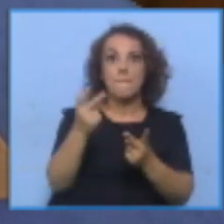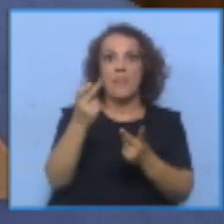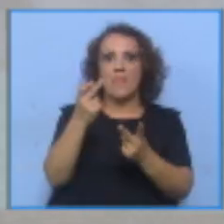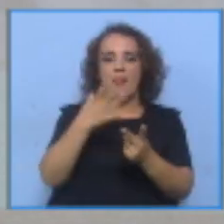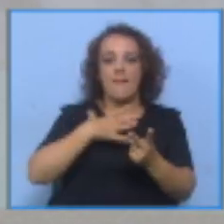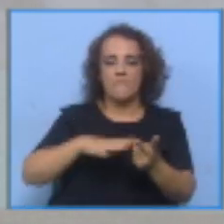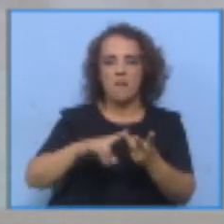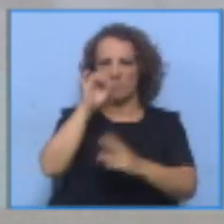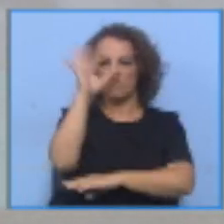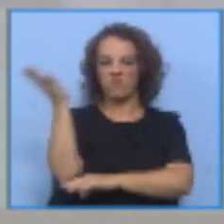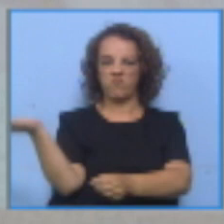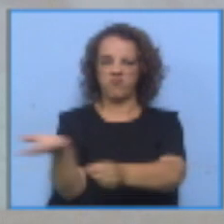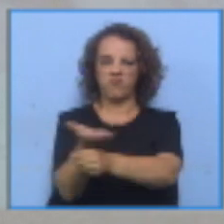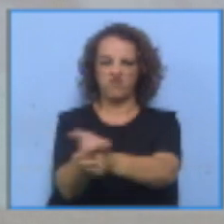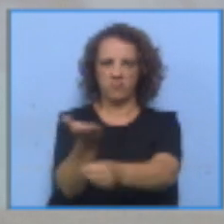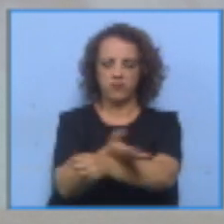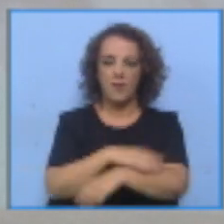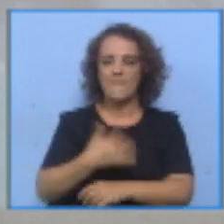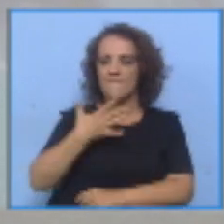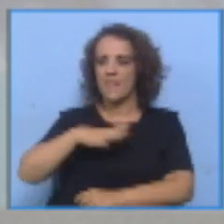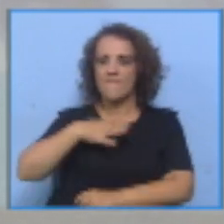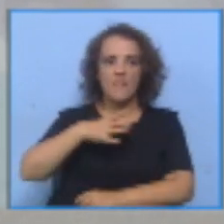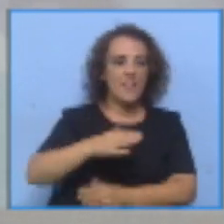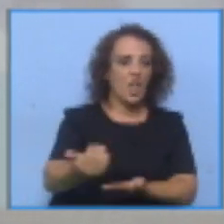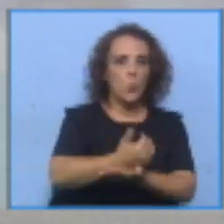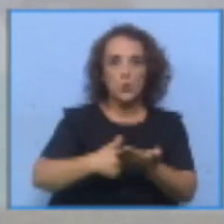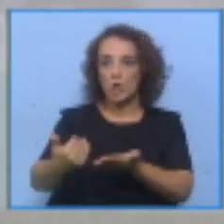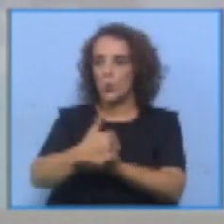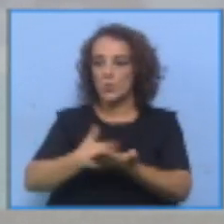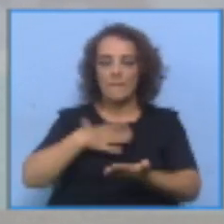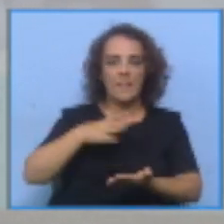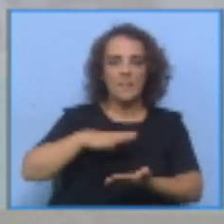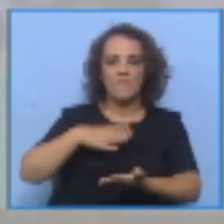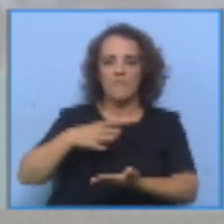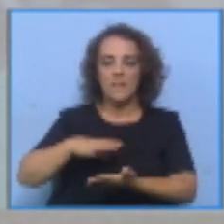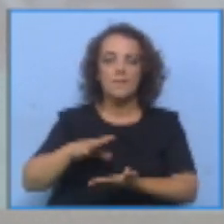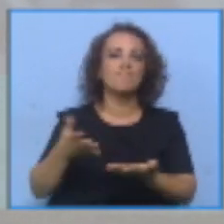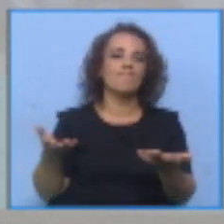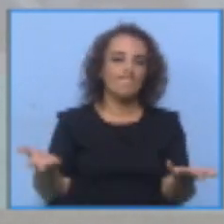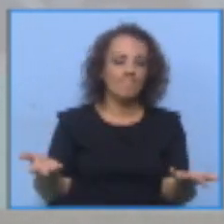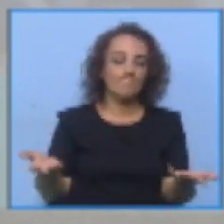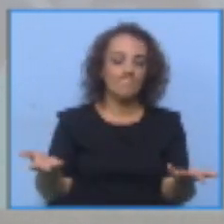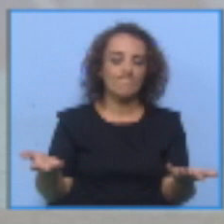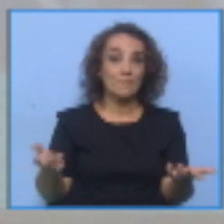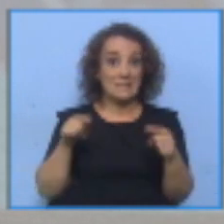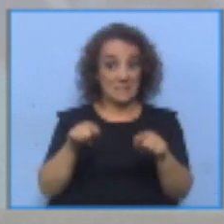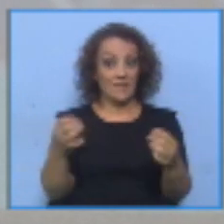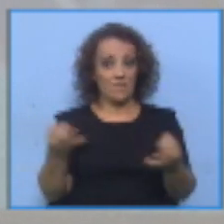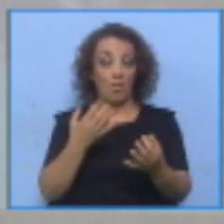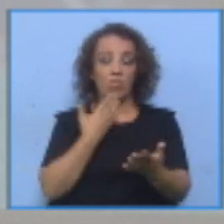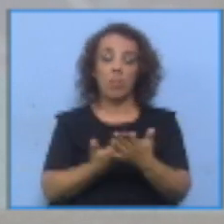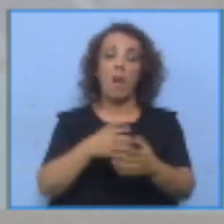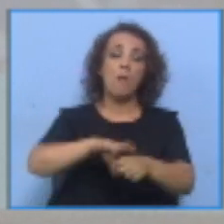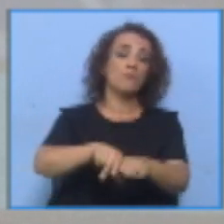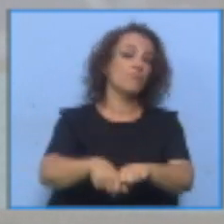a floresta, queremos todos os recursos que existem e com isso vamos destruindo